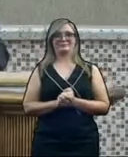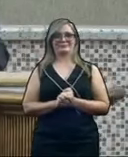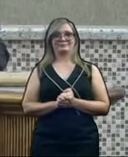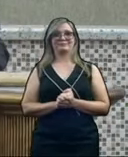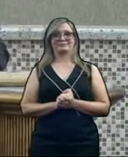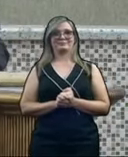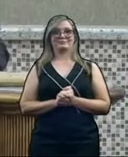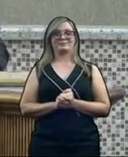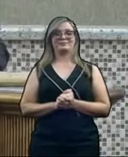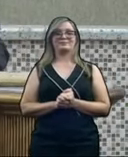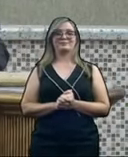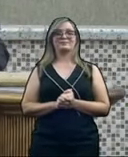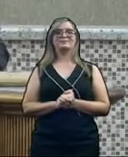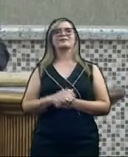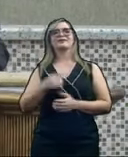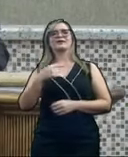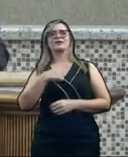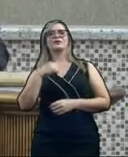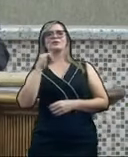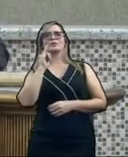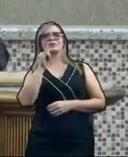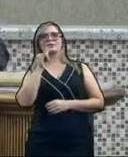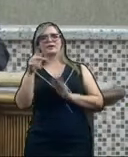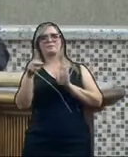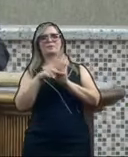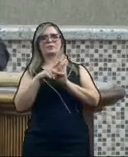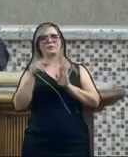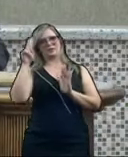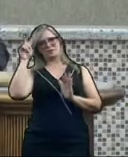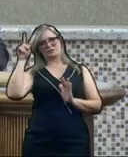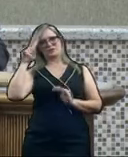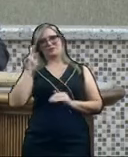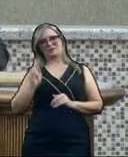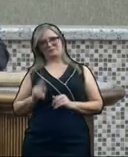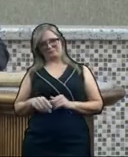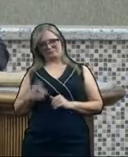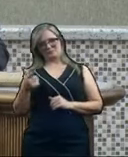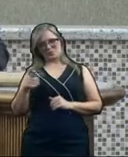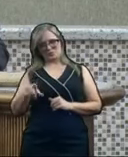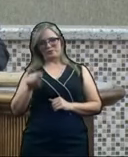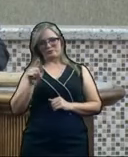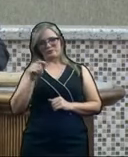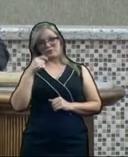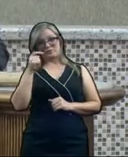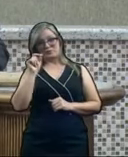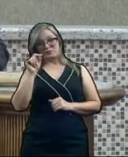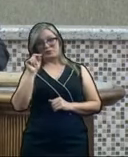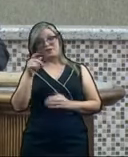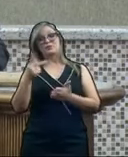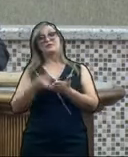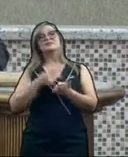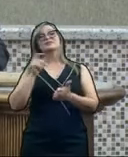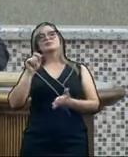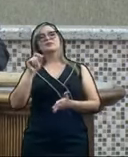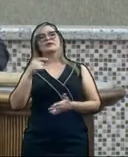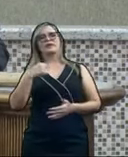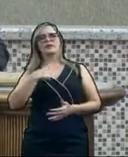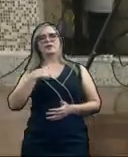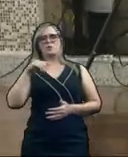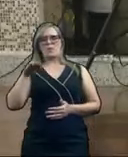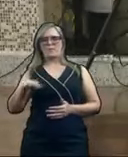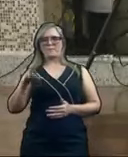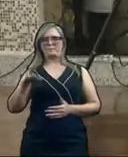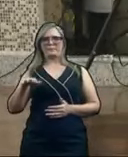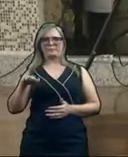vou contar mas com coração bem alegre meu pai olhava assim lá em casa nós acerta é ou senão eu falava